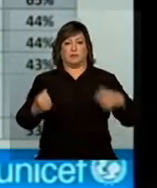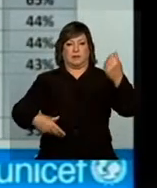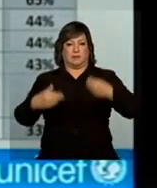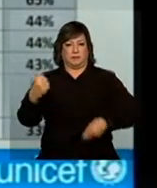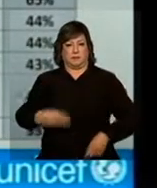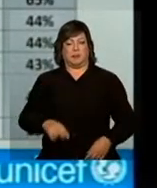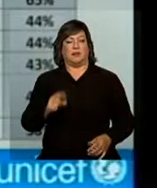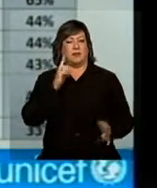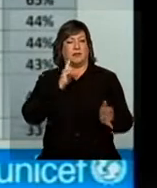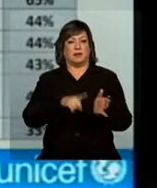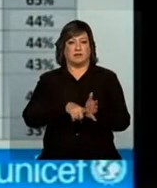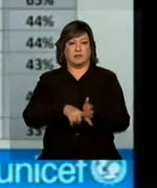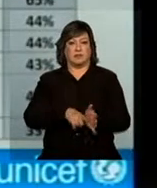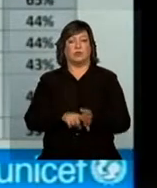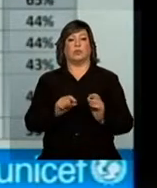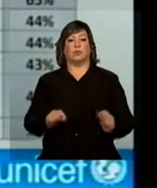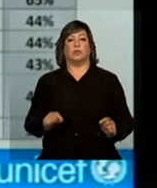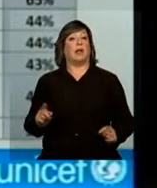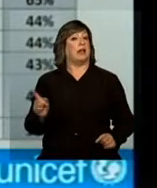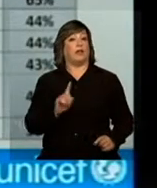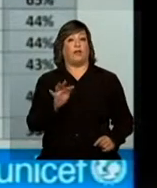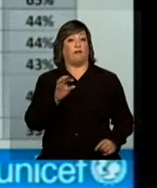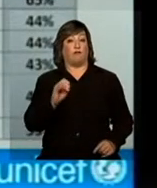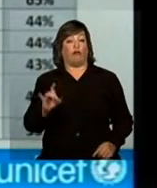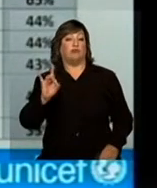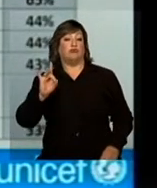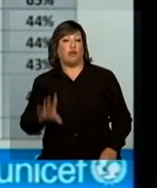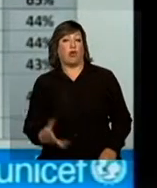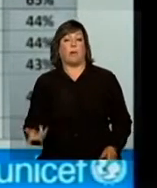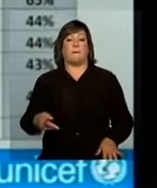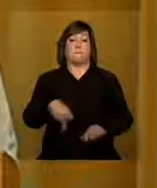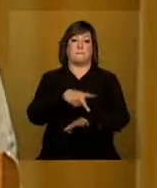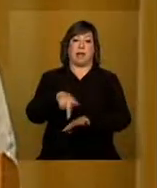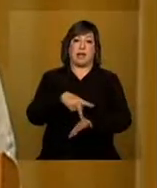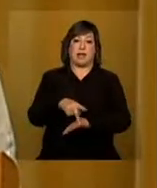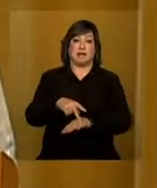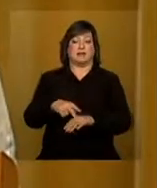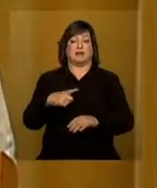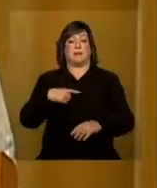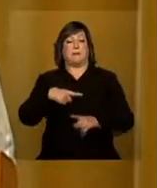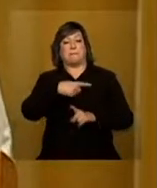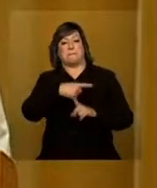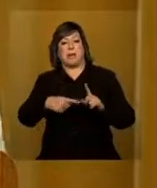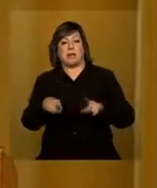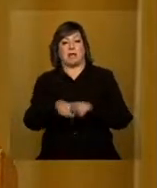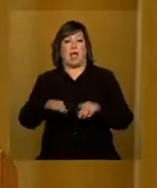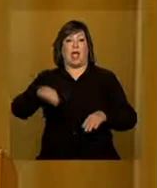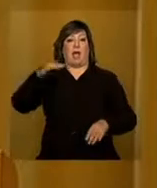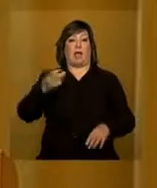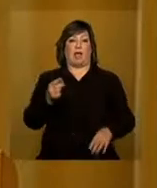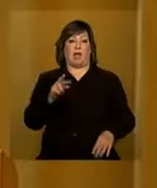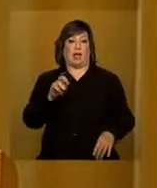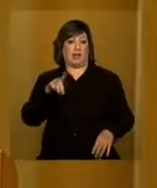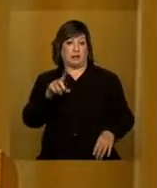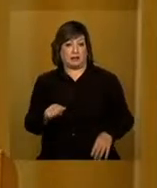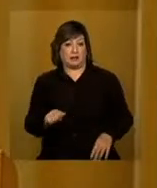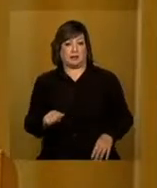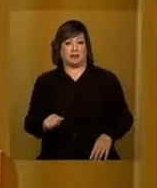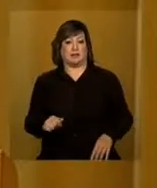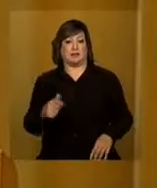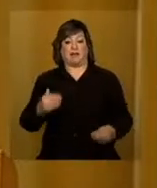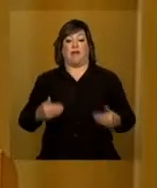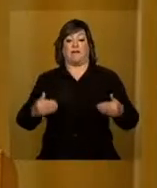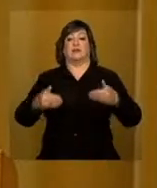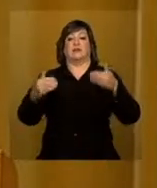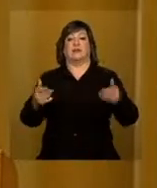análise de que não foram só os países de média ou alta renda que estão avançando e que atingiram a meta do milênio.